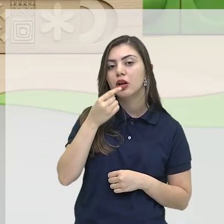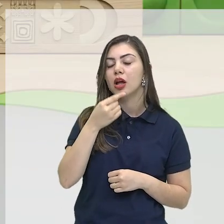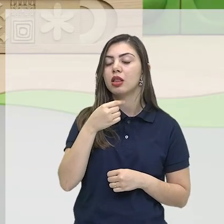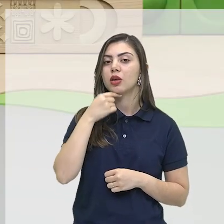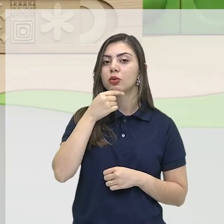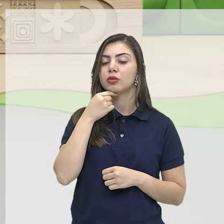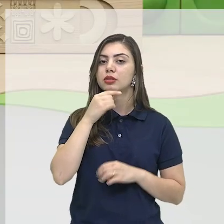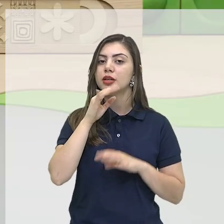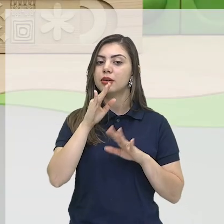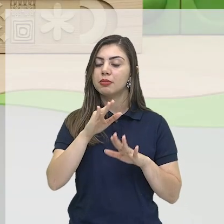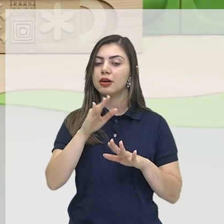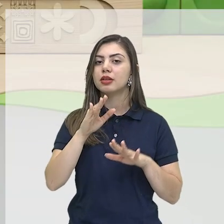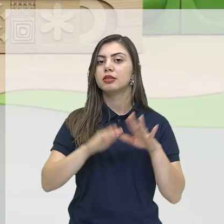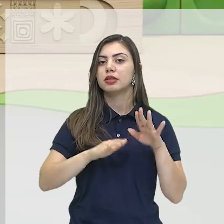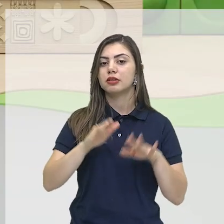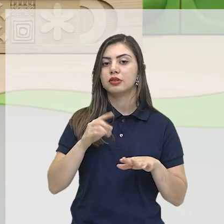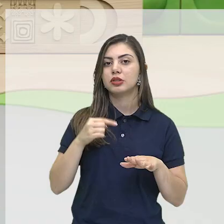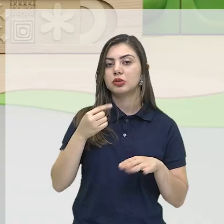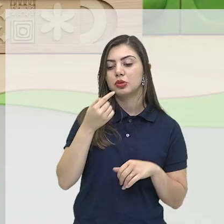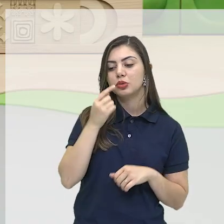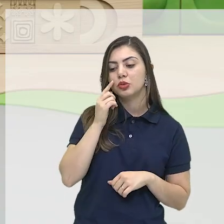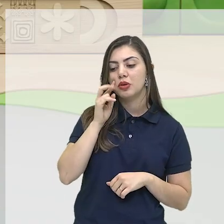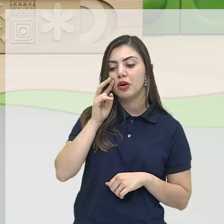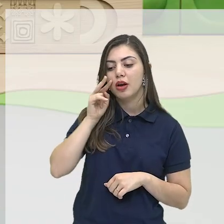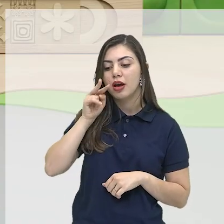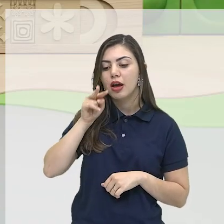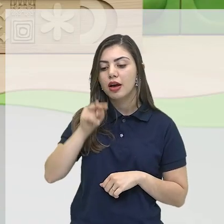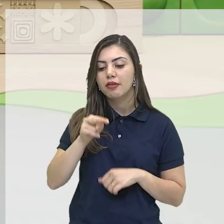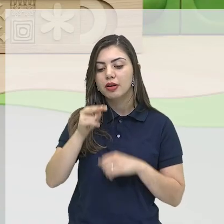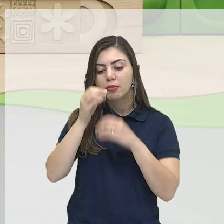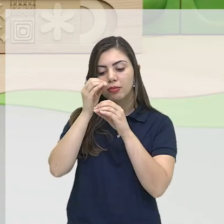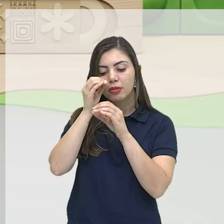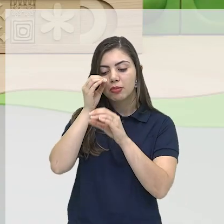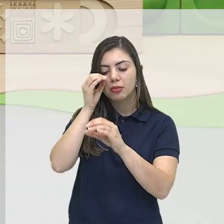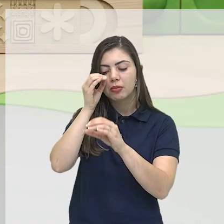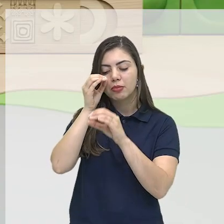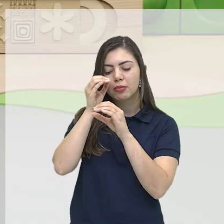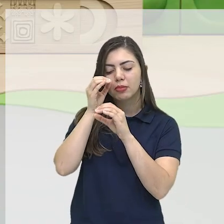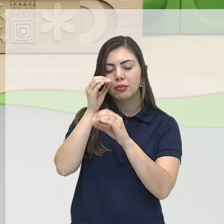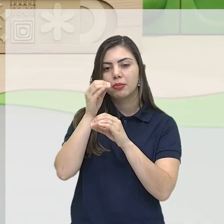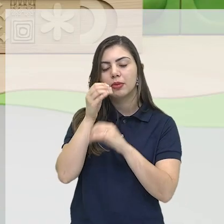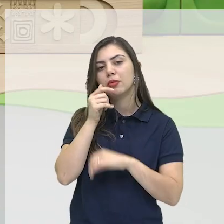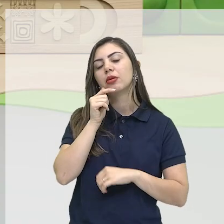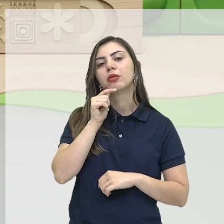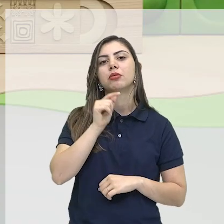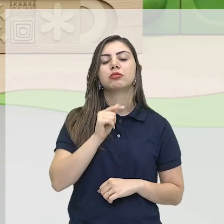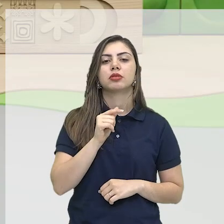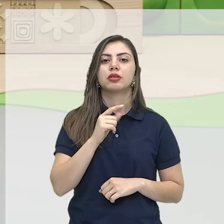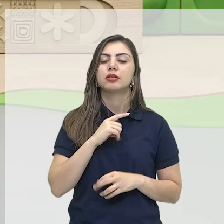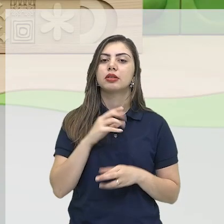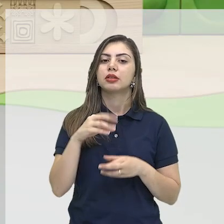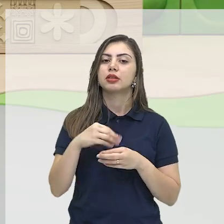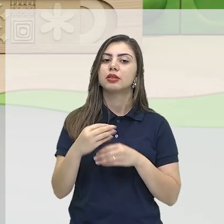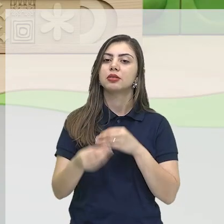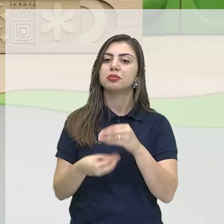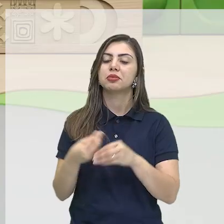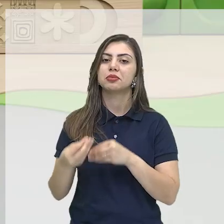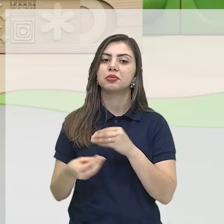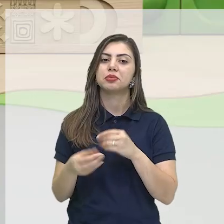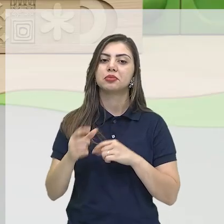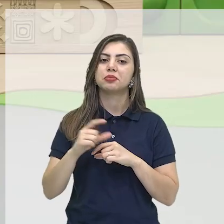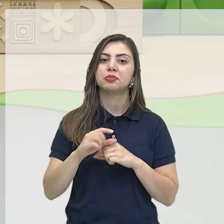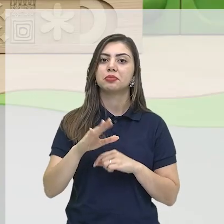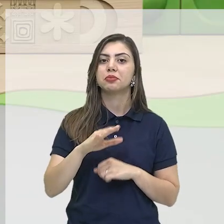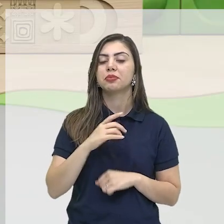se decantar, aí você vê aí os compostos que fazem parte dessa mistura. Tá? Nós temos o granito, isso mesmo, que é